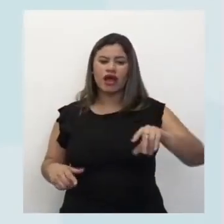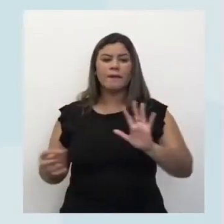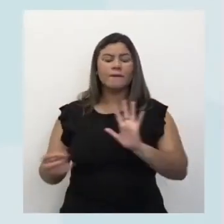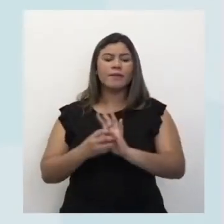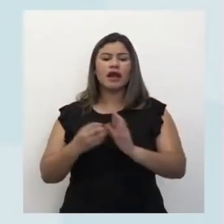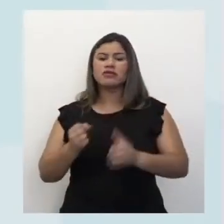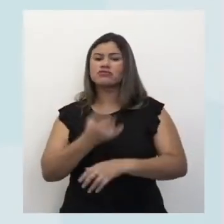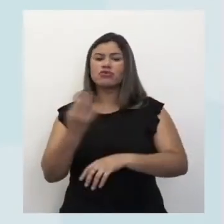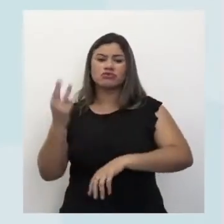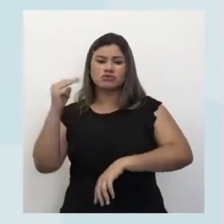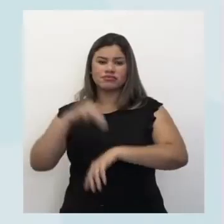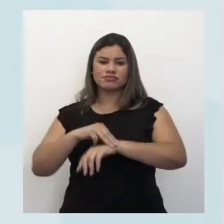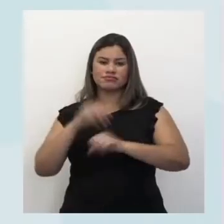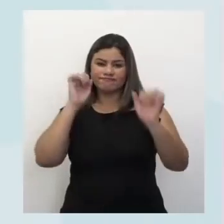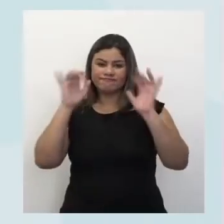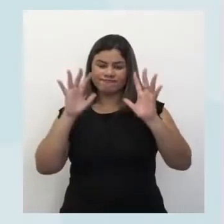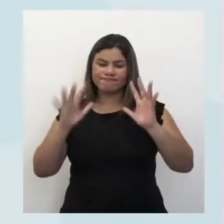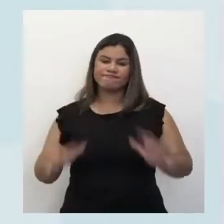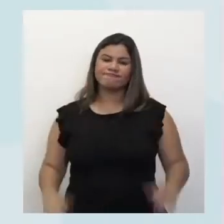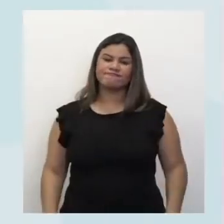3 minutinhos para a gente pensar aí.